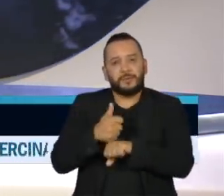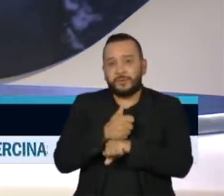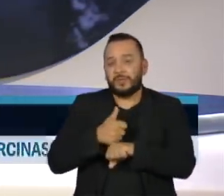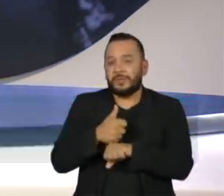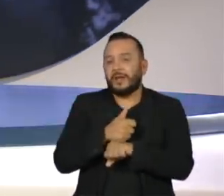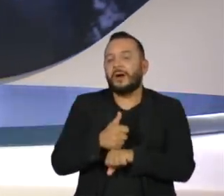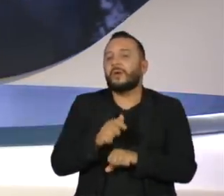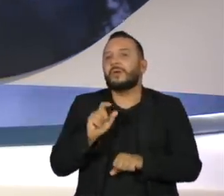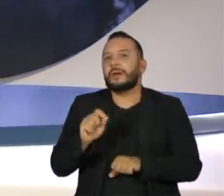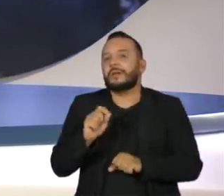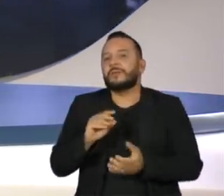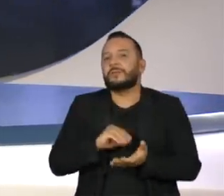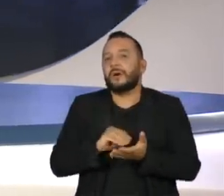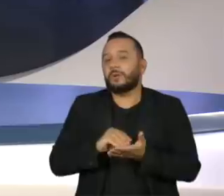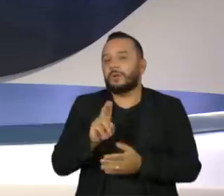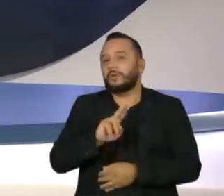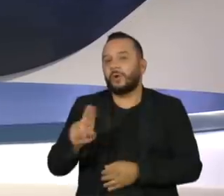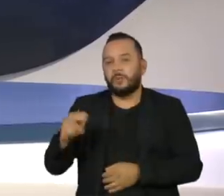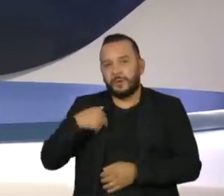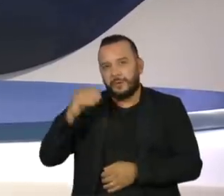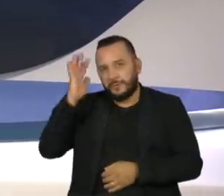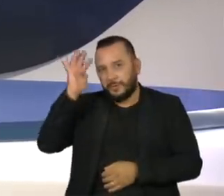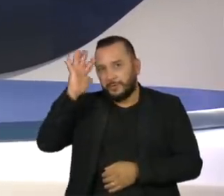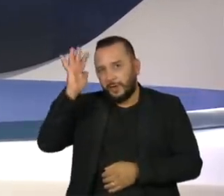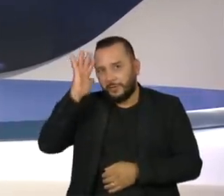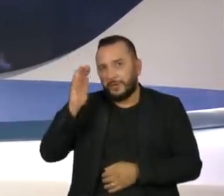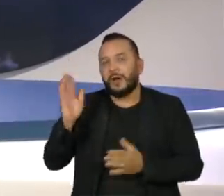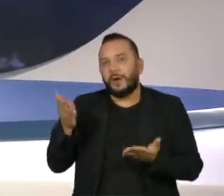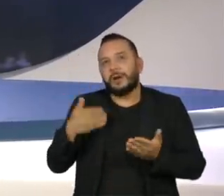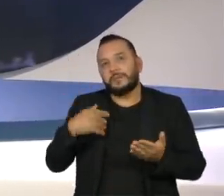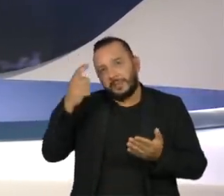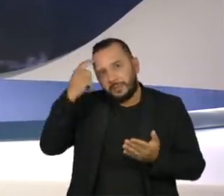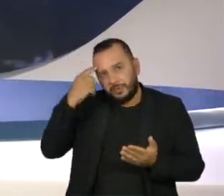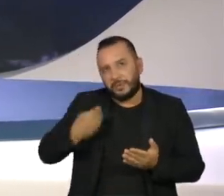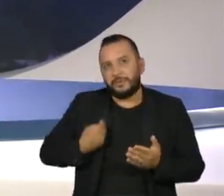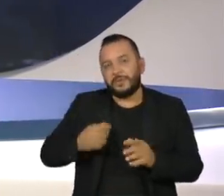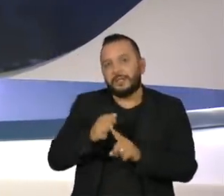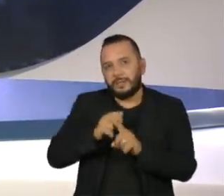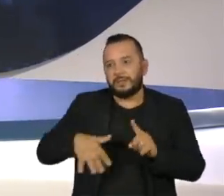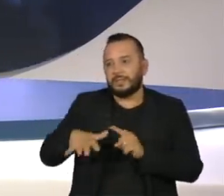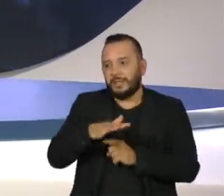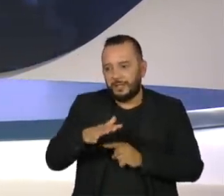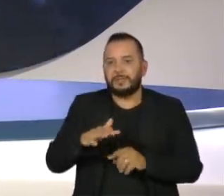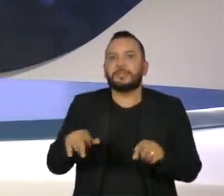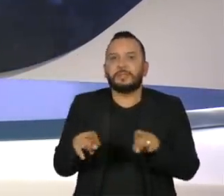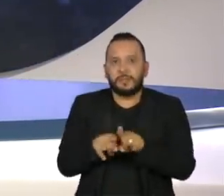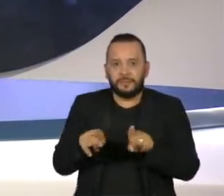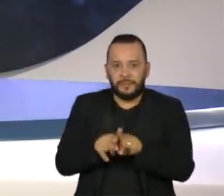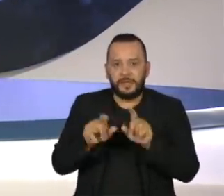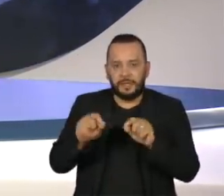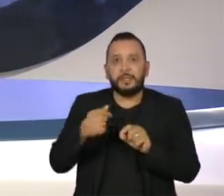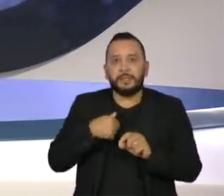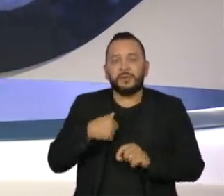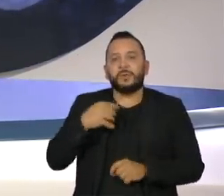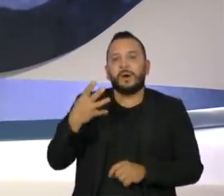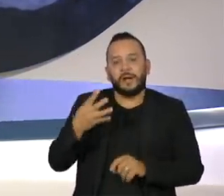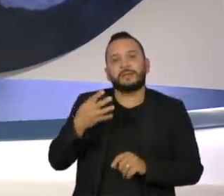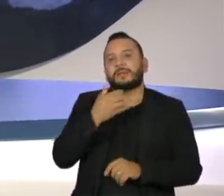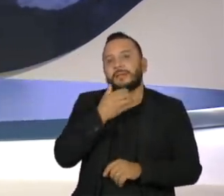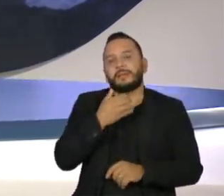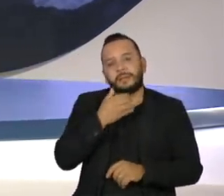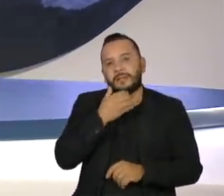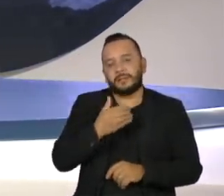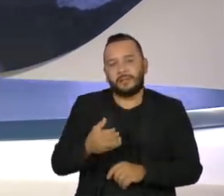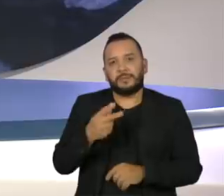Com o nome de filósofo, pensou a bola, a vida e a sociedade. Há exatos 10 anos, em 4 de dezembro de 2011,